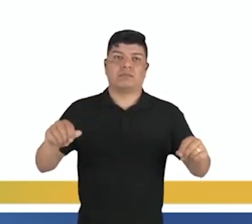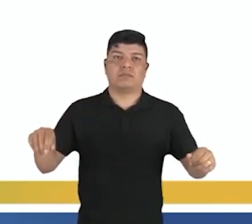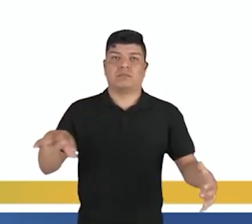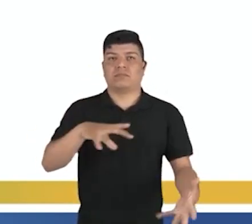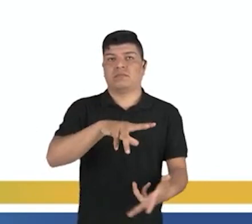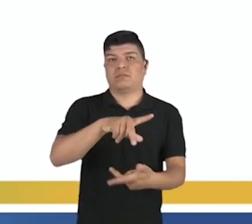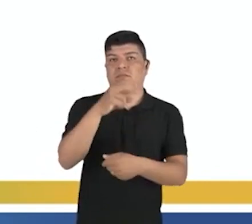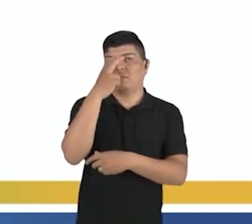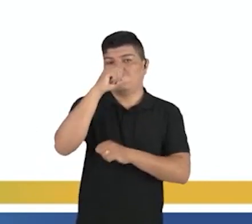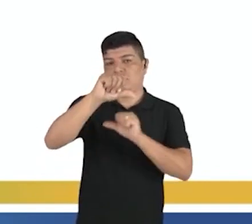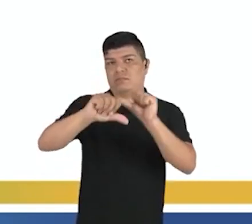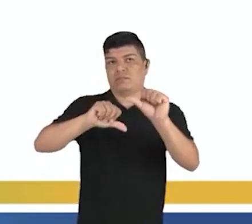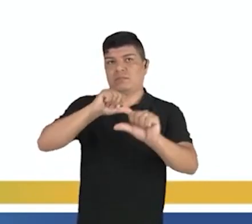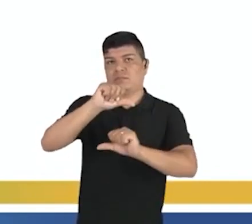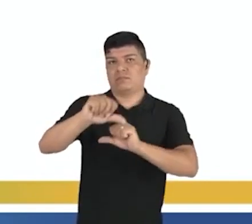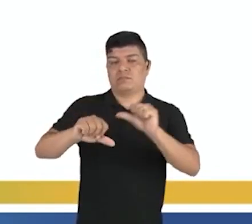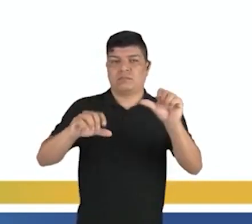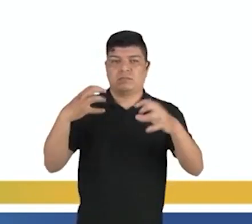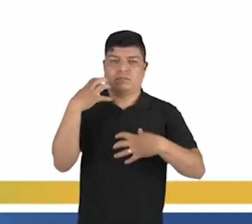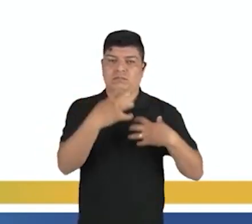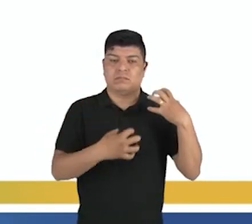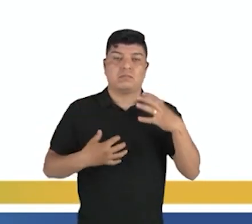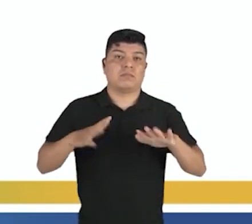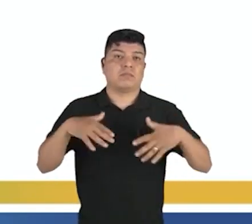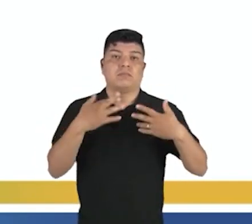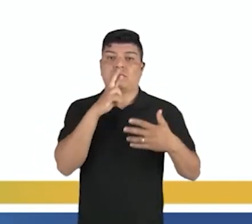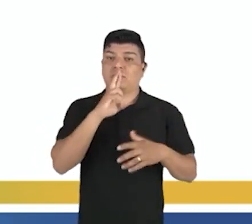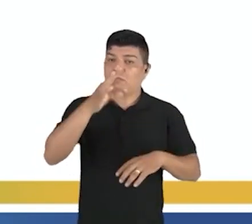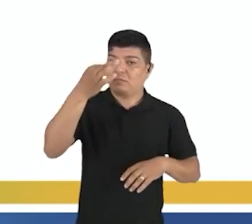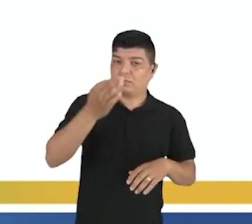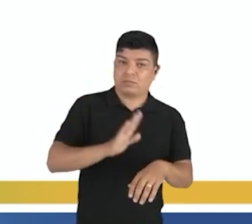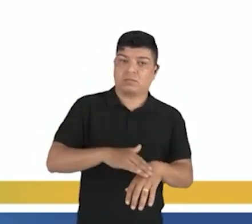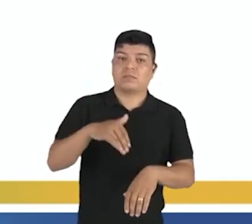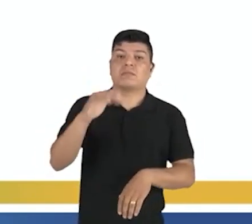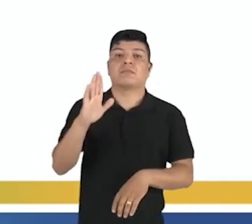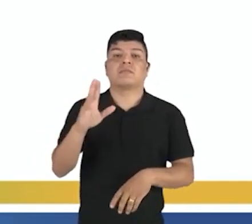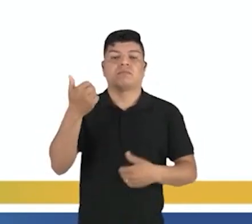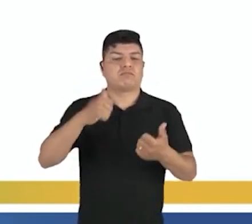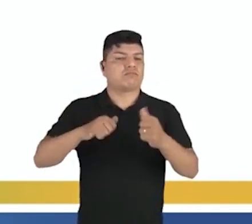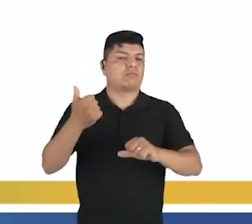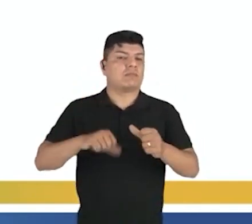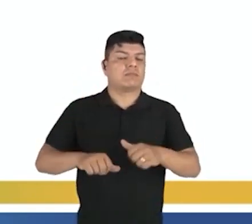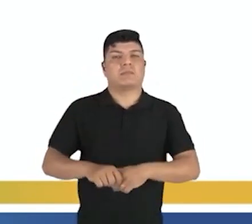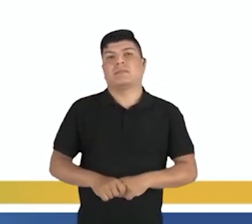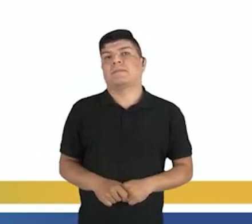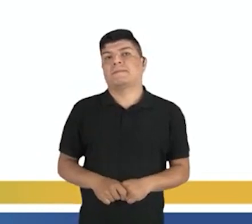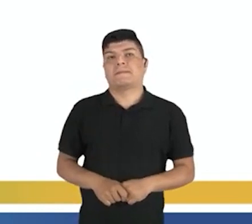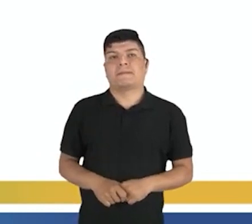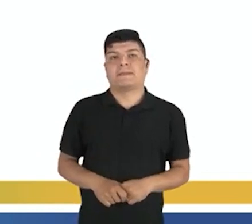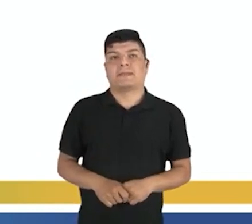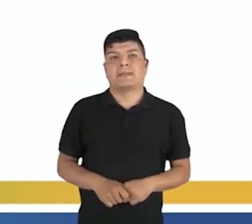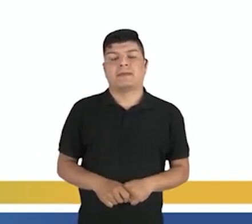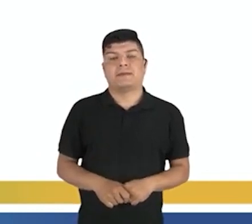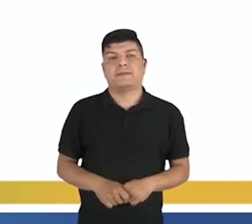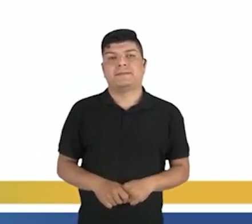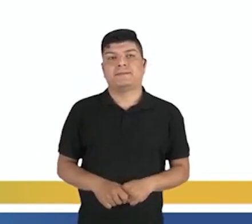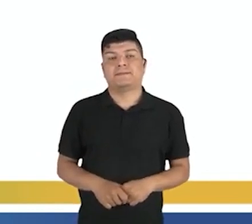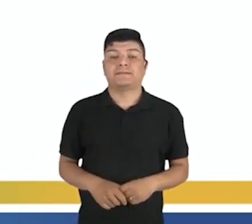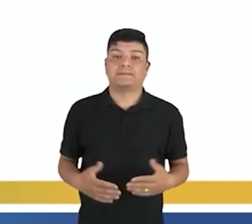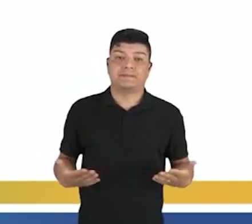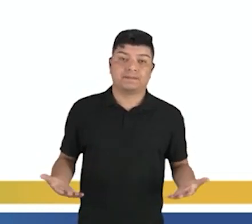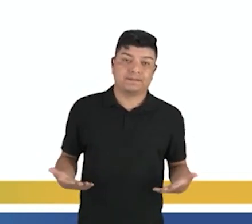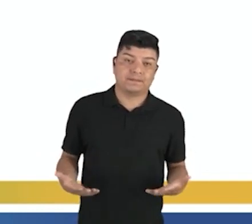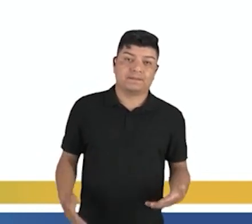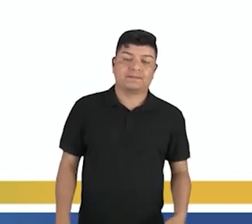globo cego girando no caos. Qual a resposta mais adequada aqui, pessoal? Analisem, por favor. E